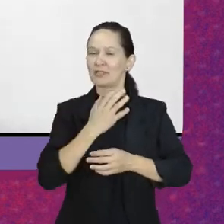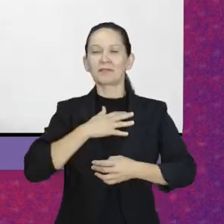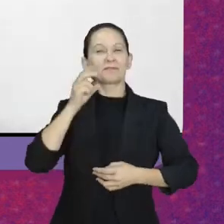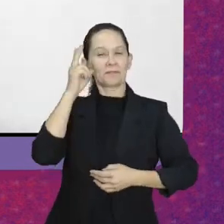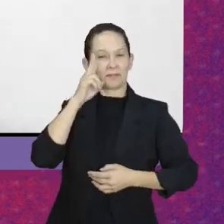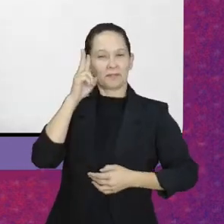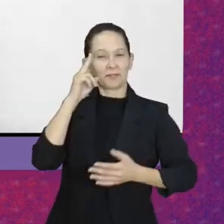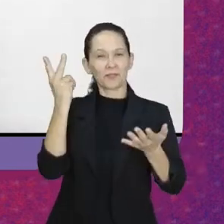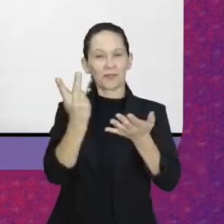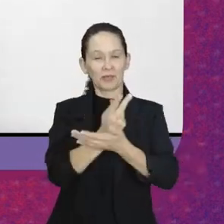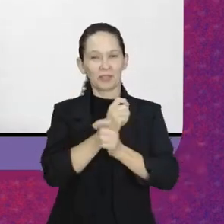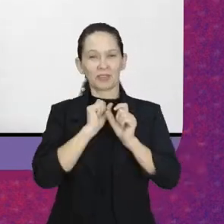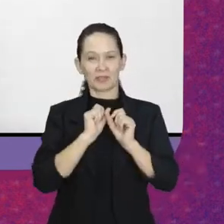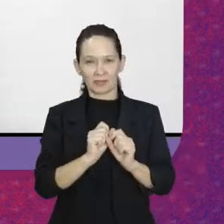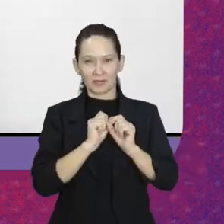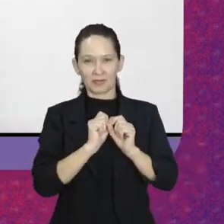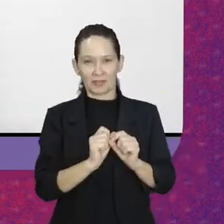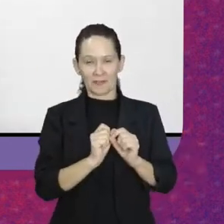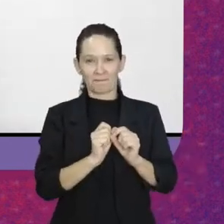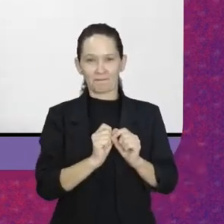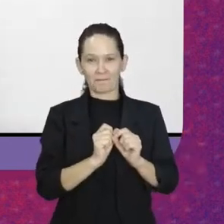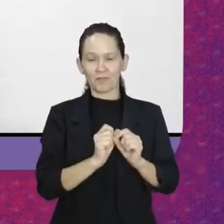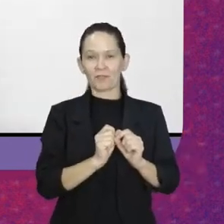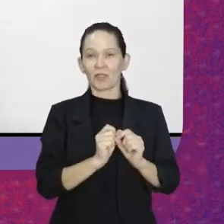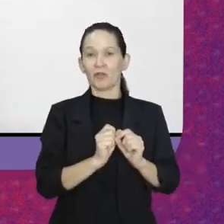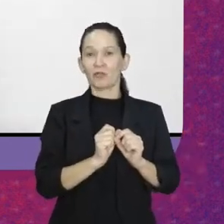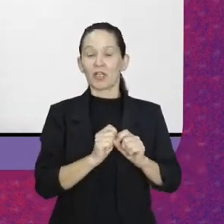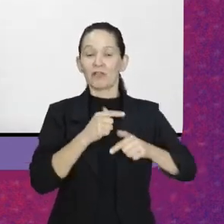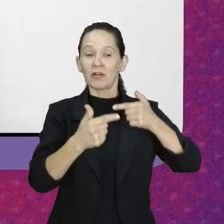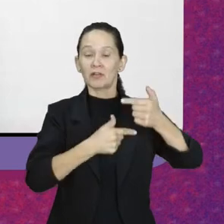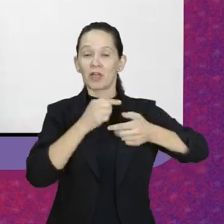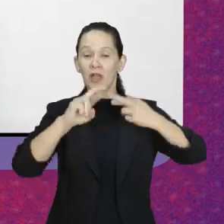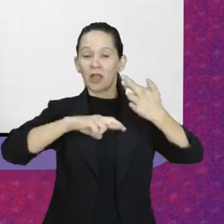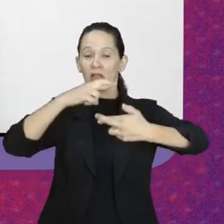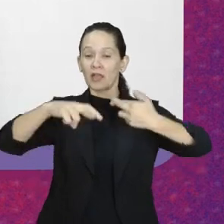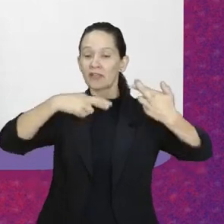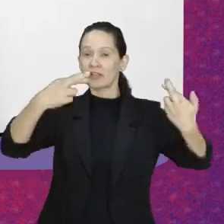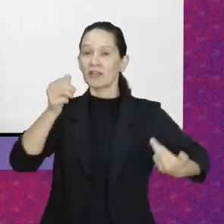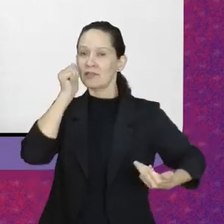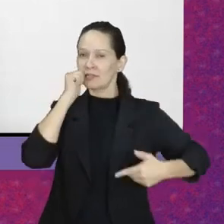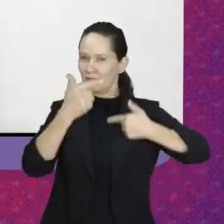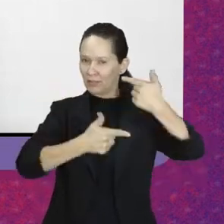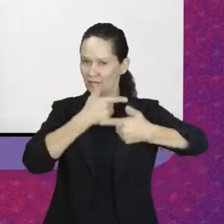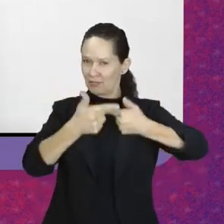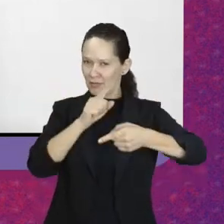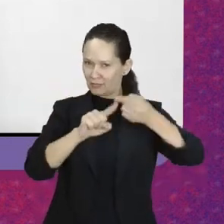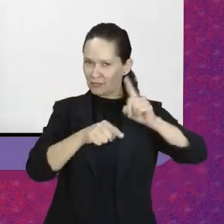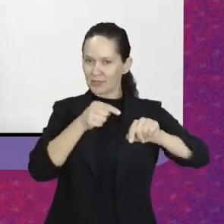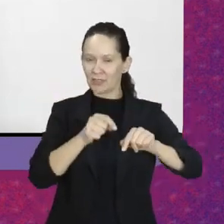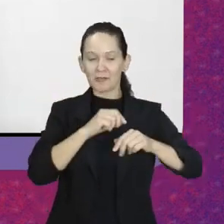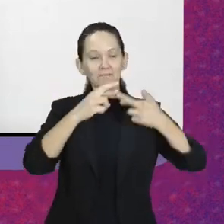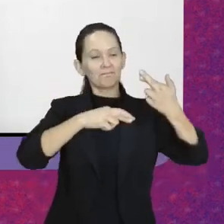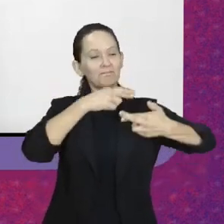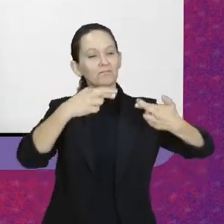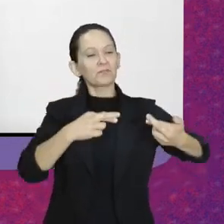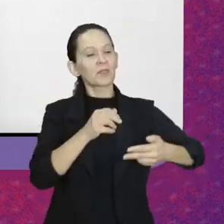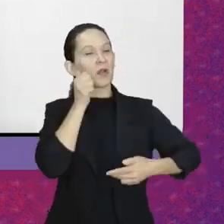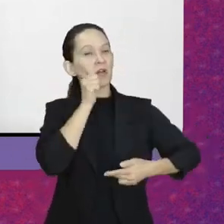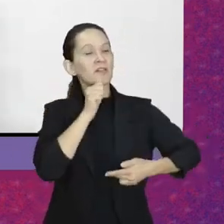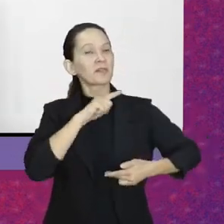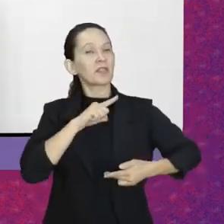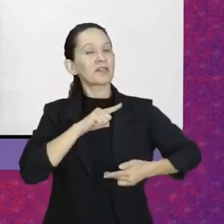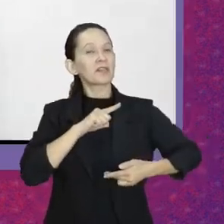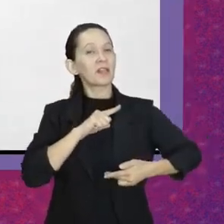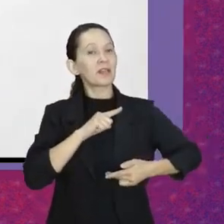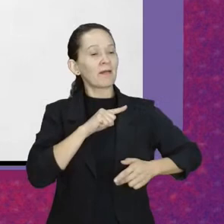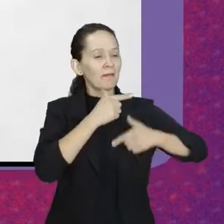de uma vez eu estar fazendo uma pesquisa com as catadoras de material reciclável, essas catadoras, inclusive, que estão em condições mais